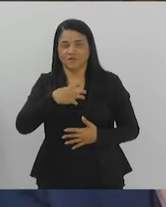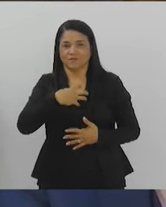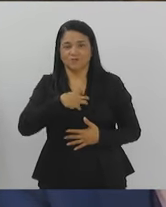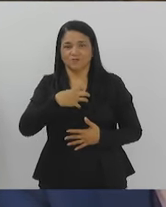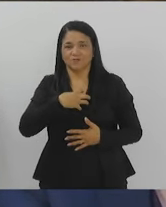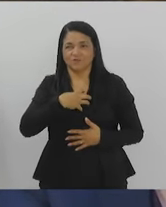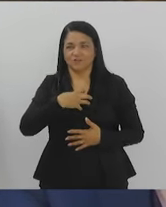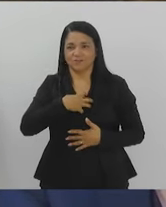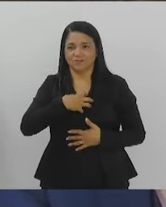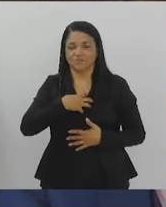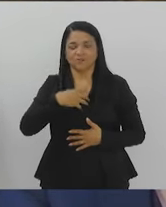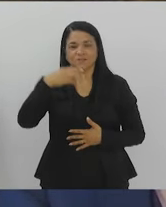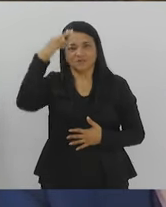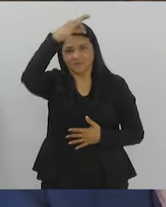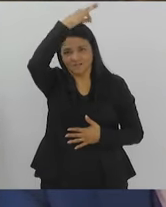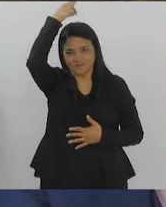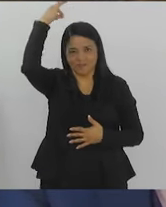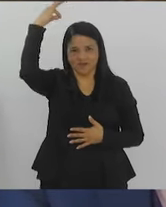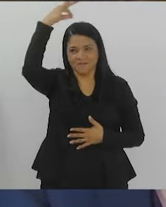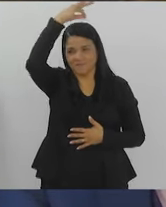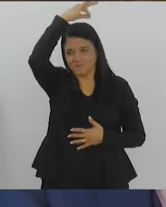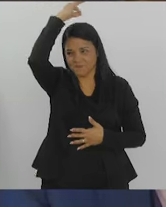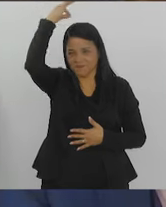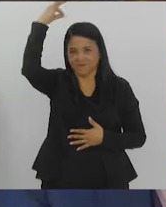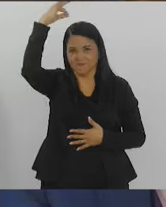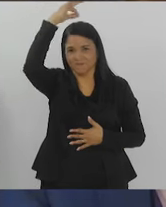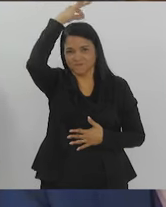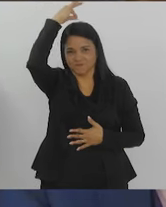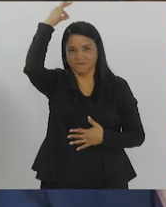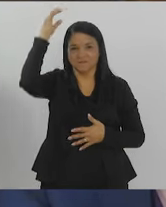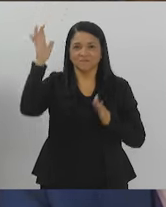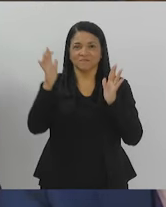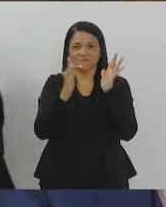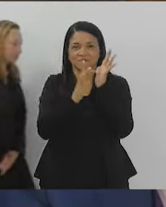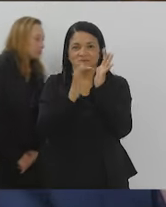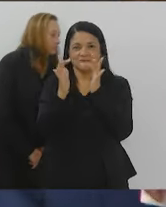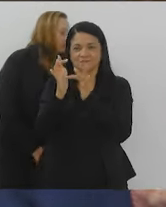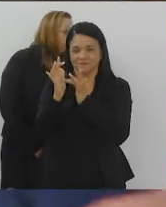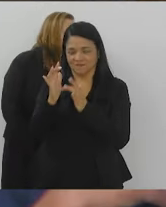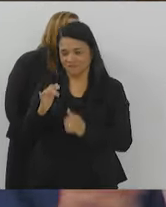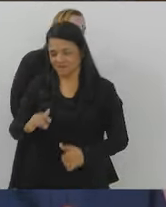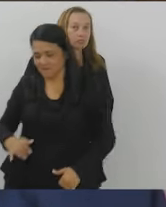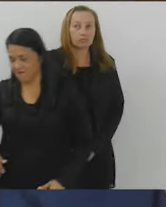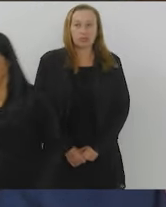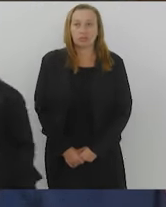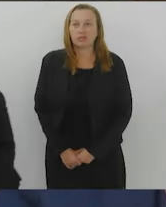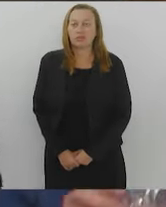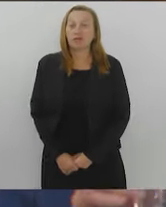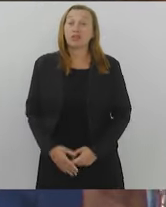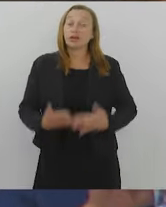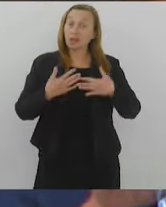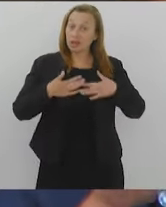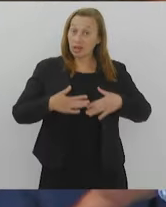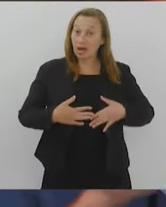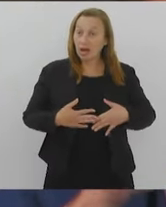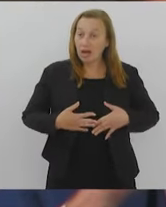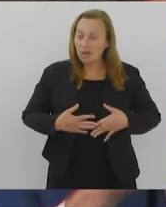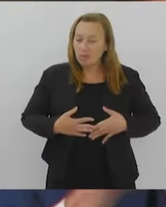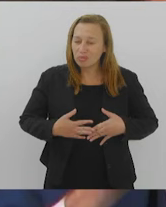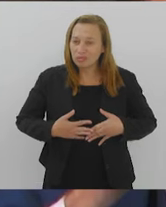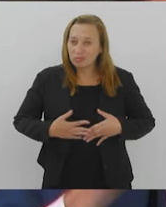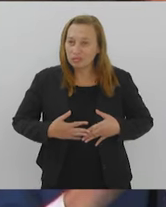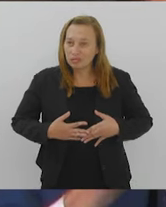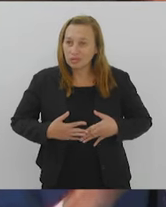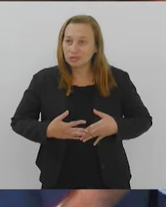santa presença do nosso querido Jesus. Fiquem tranquilos, anulada